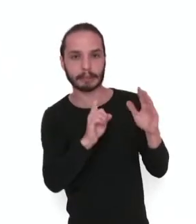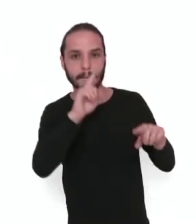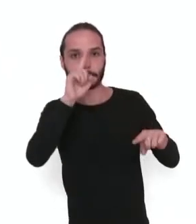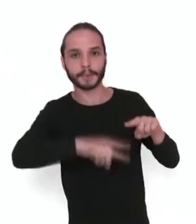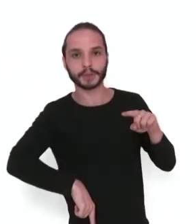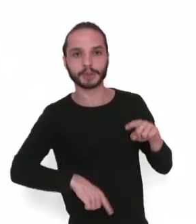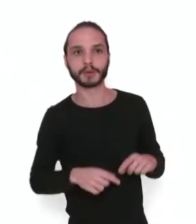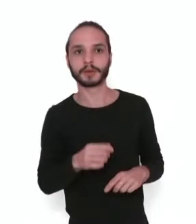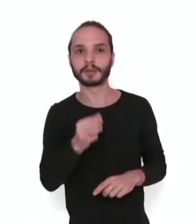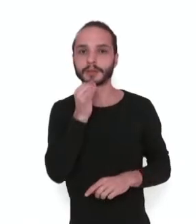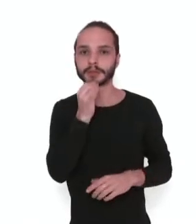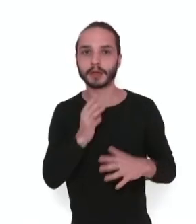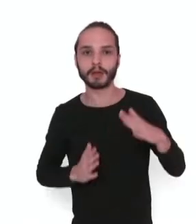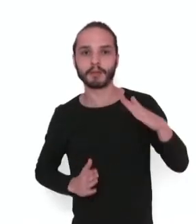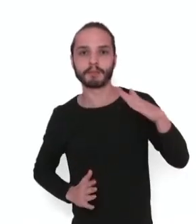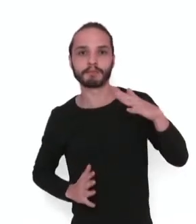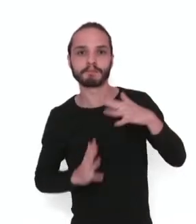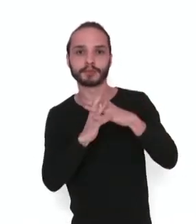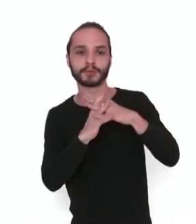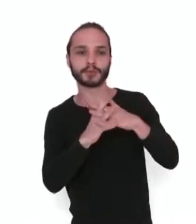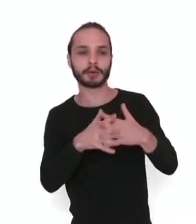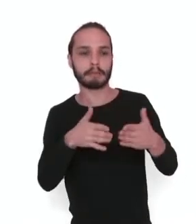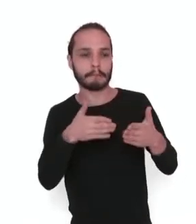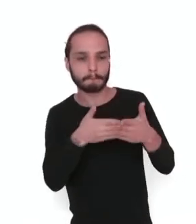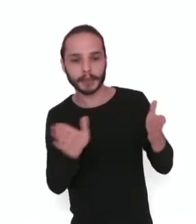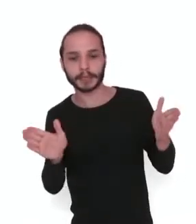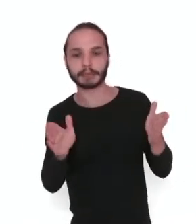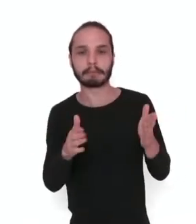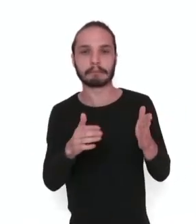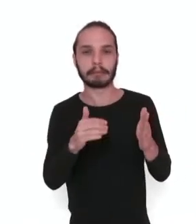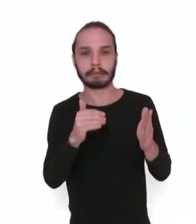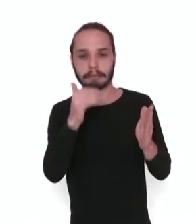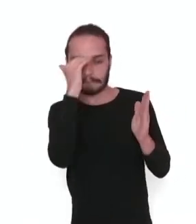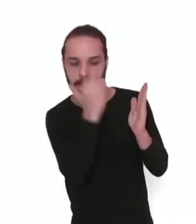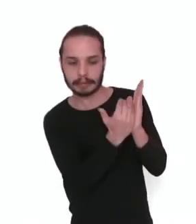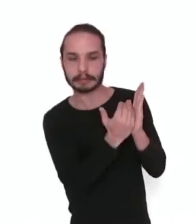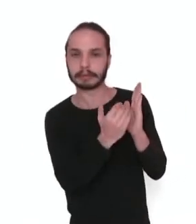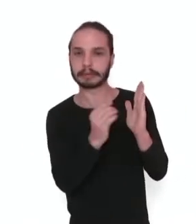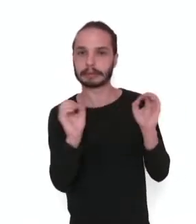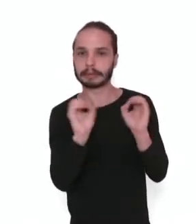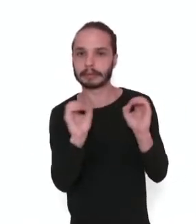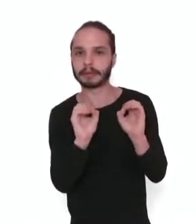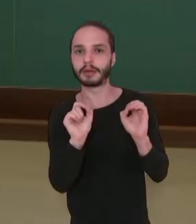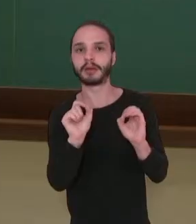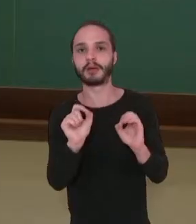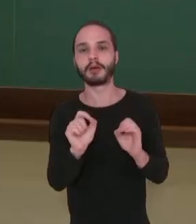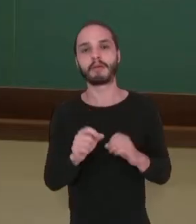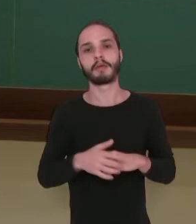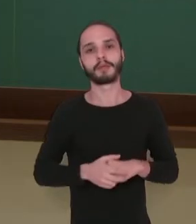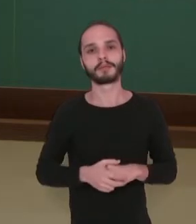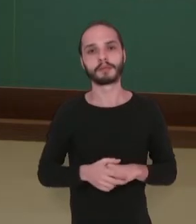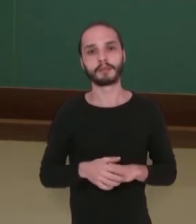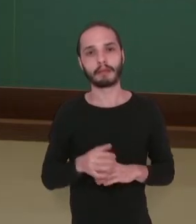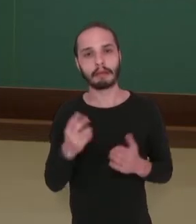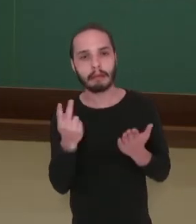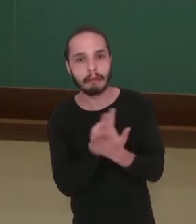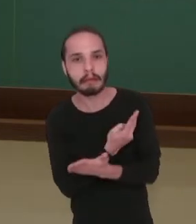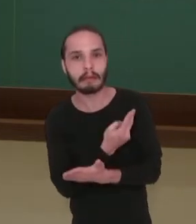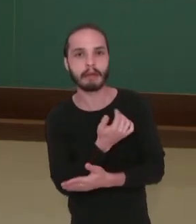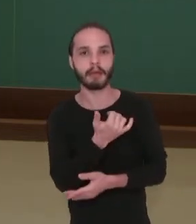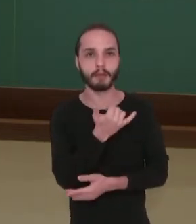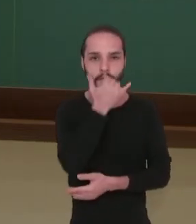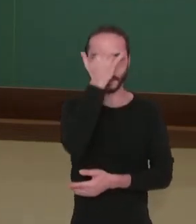limite de algo, desrespeitar uma ordem, uma lei, um procedimento, etc. Infringir, transgredir uma